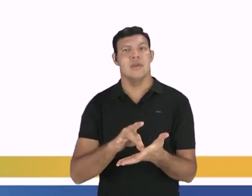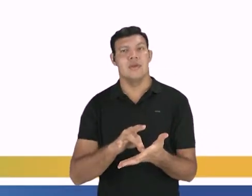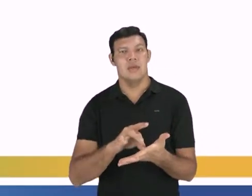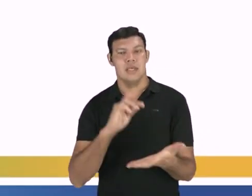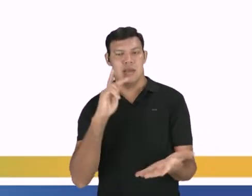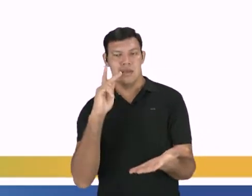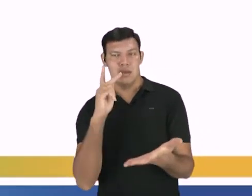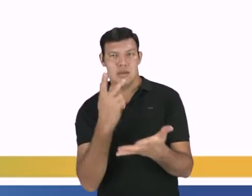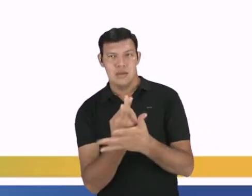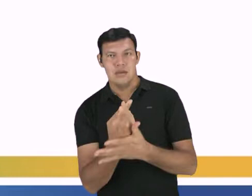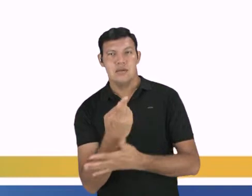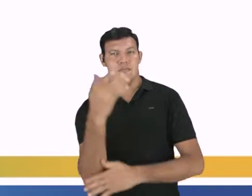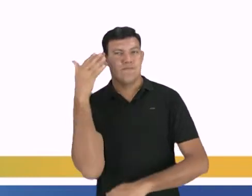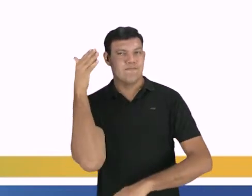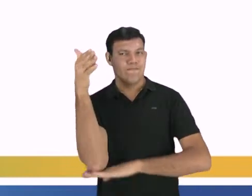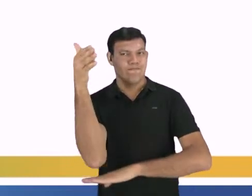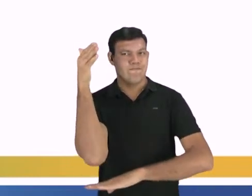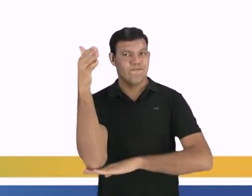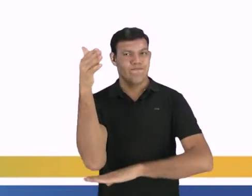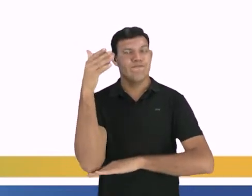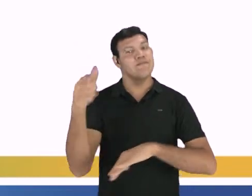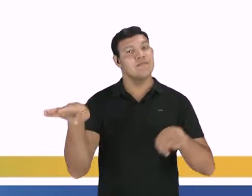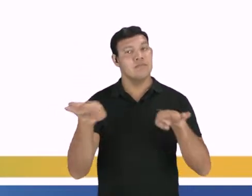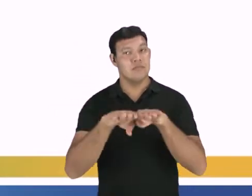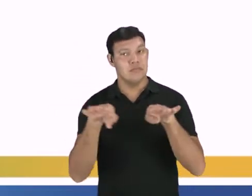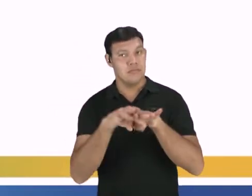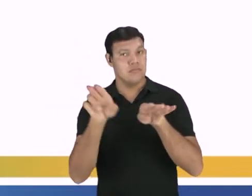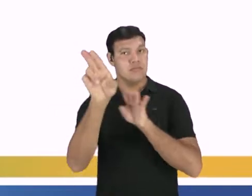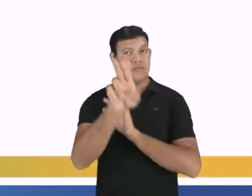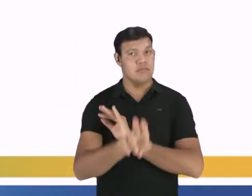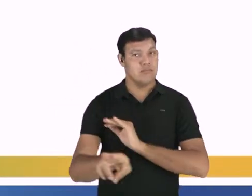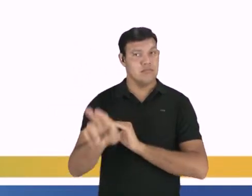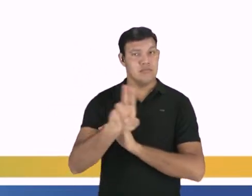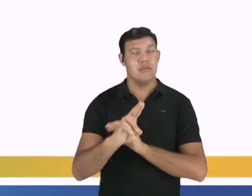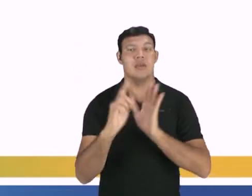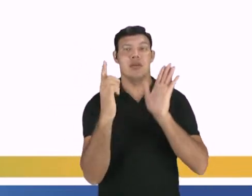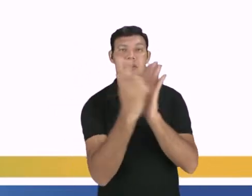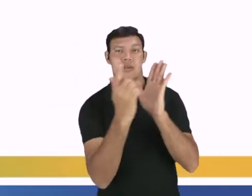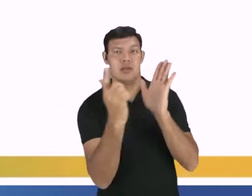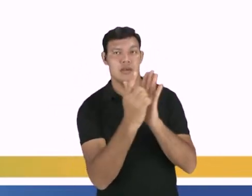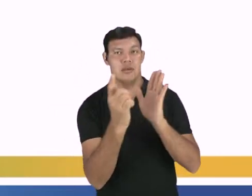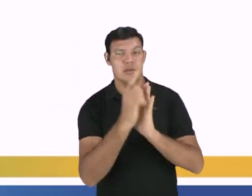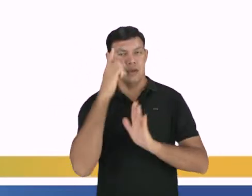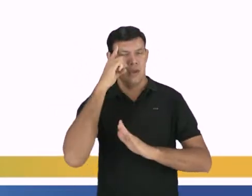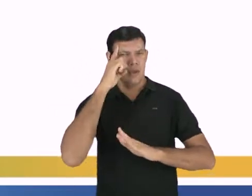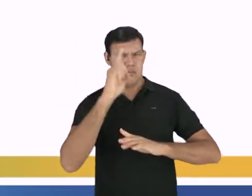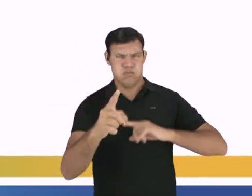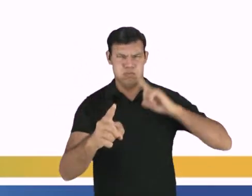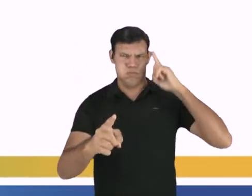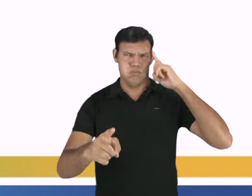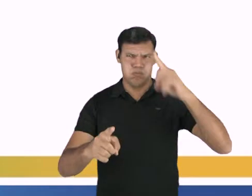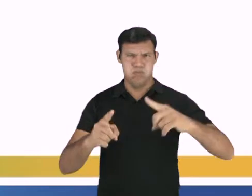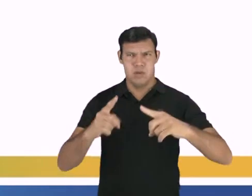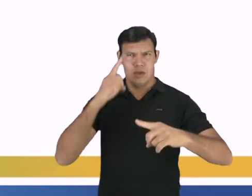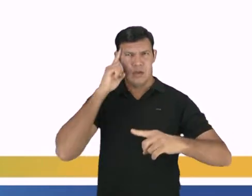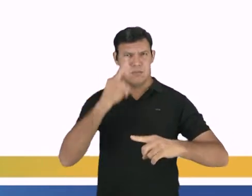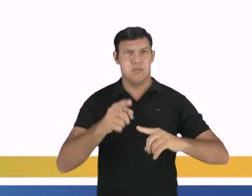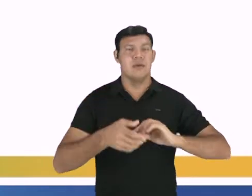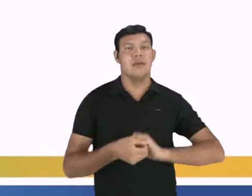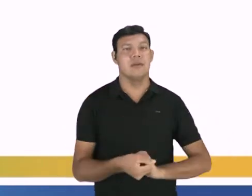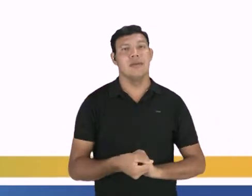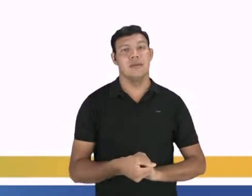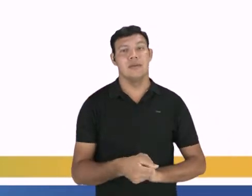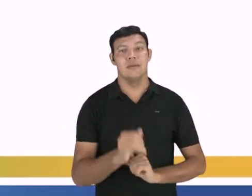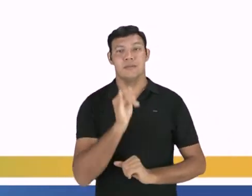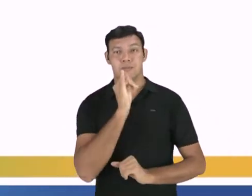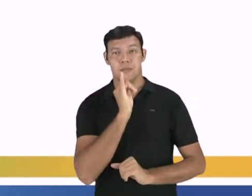com frequência e ainda é empregada para dar ordens. Então, quando eu tenho